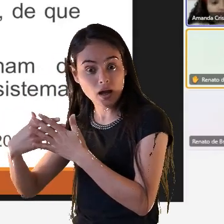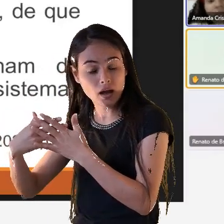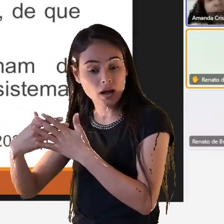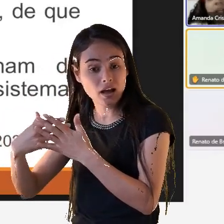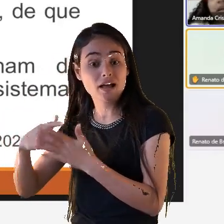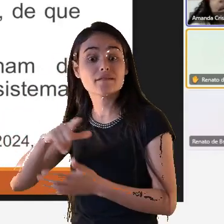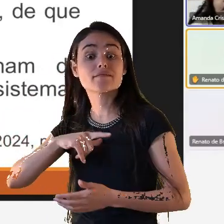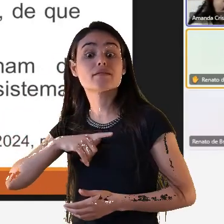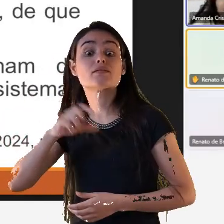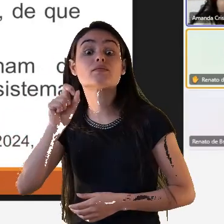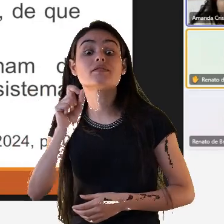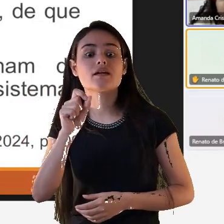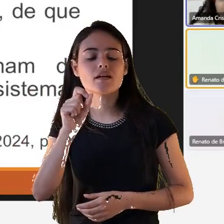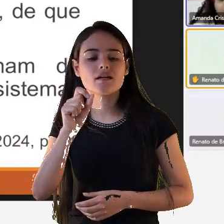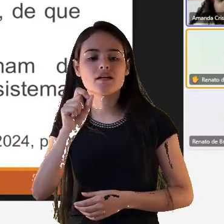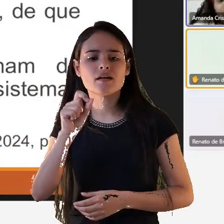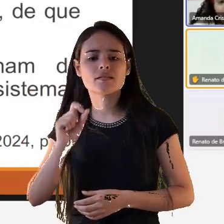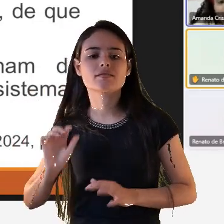tecnologias